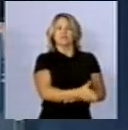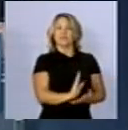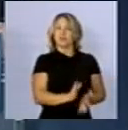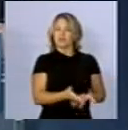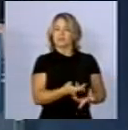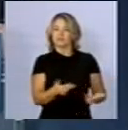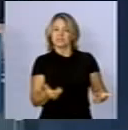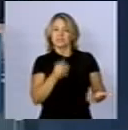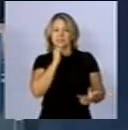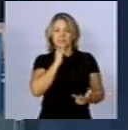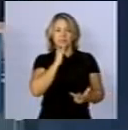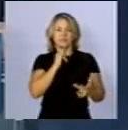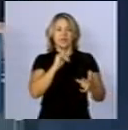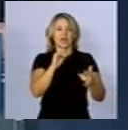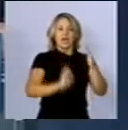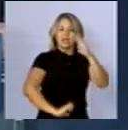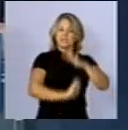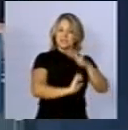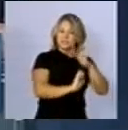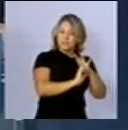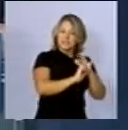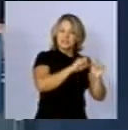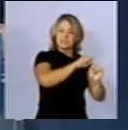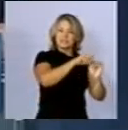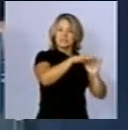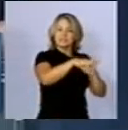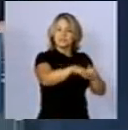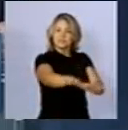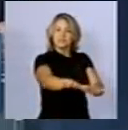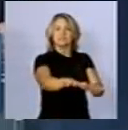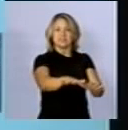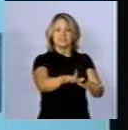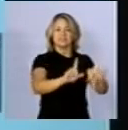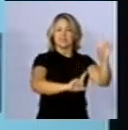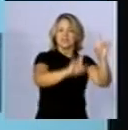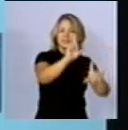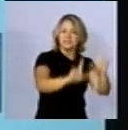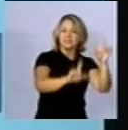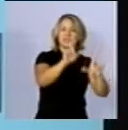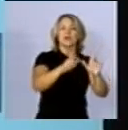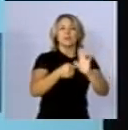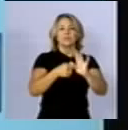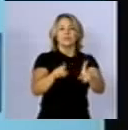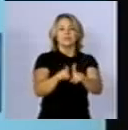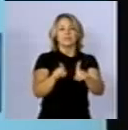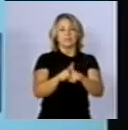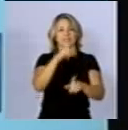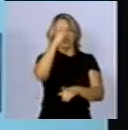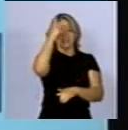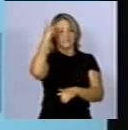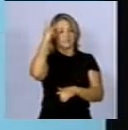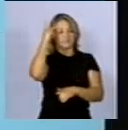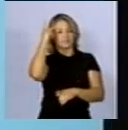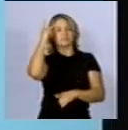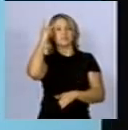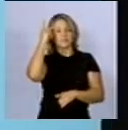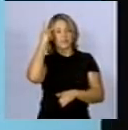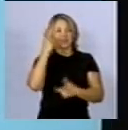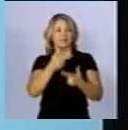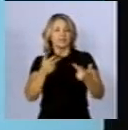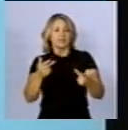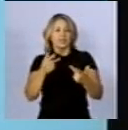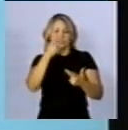As empresas transmissoras brasileiras realizam exames periódicos em seus trabalhadores, mais especialmente naqueles que são expostos a